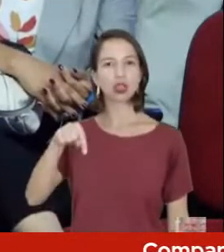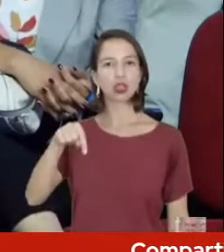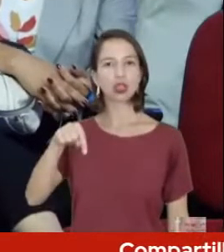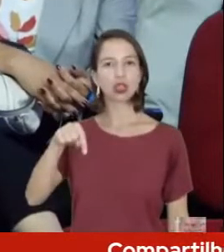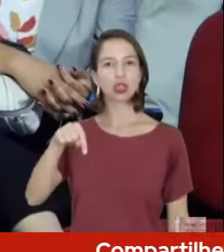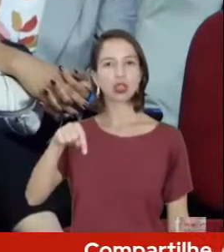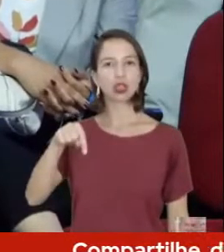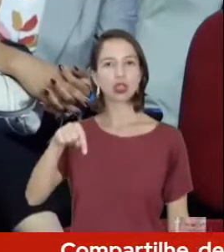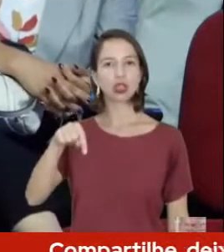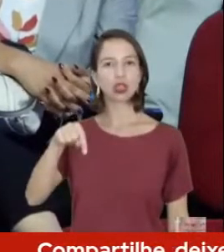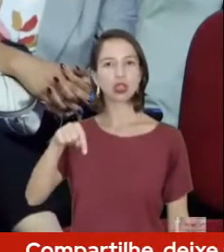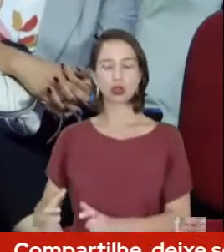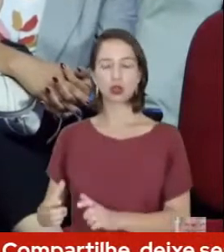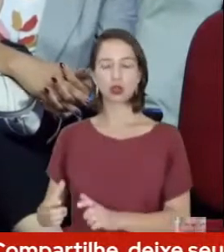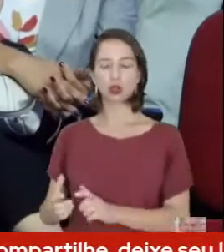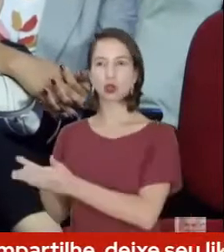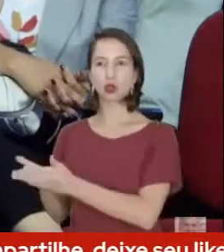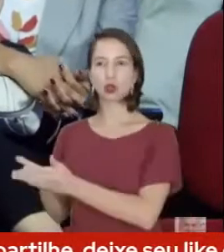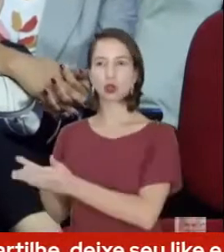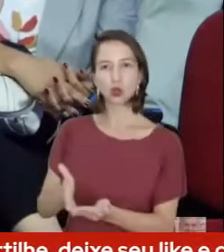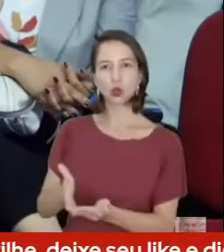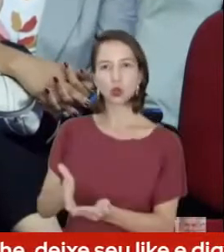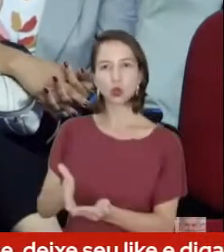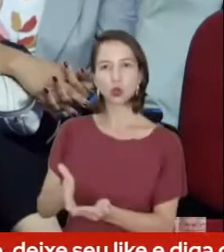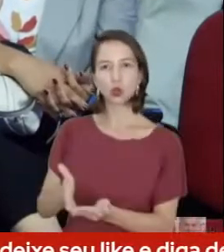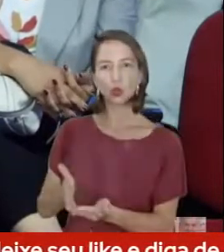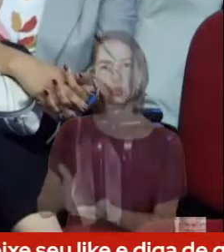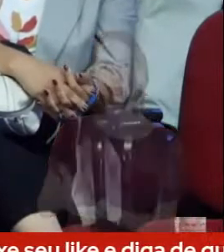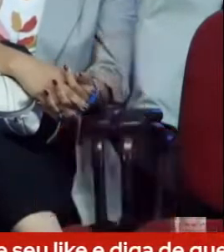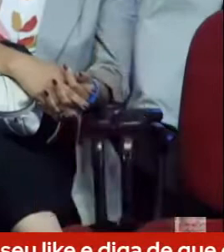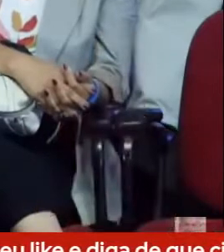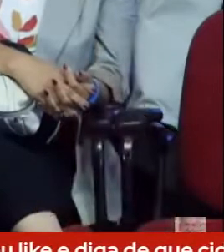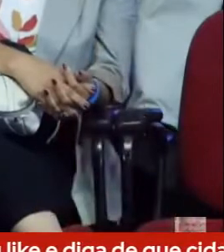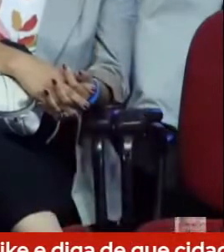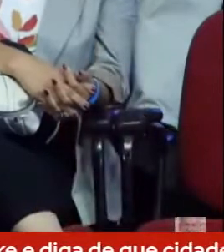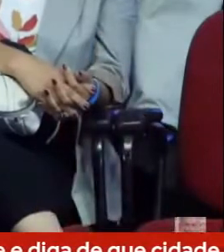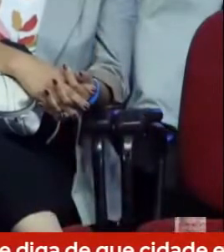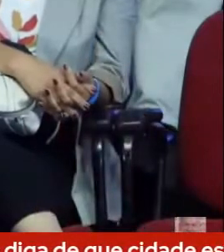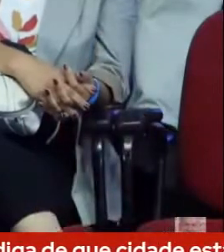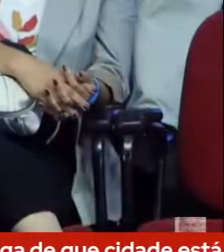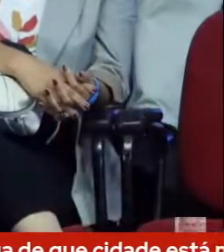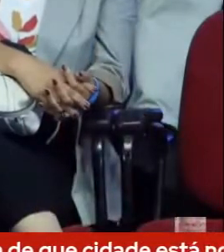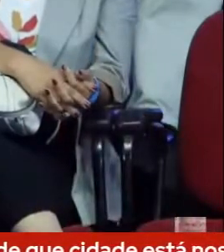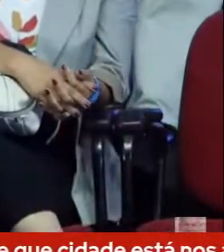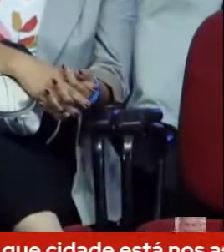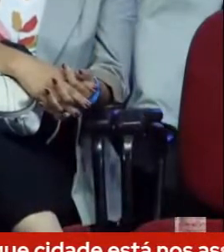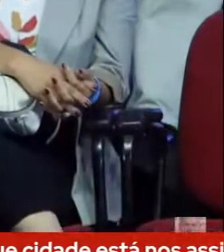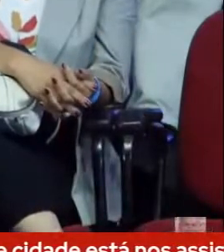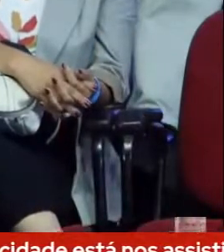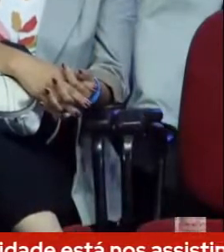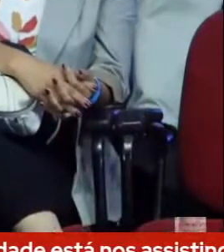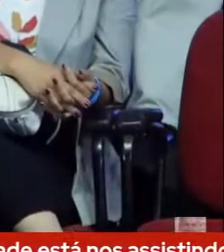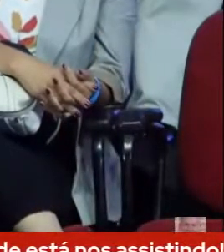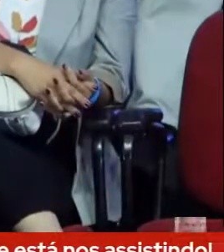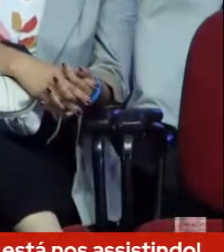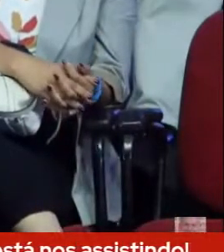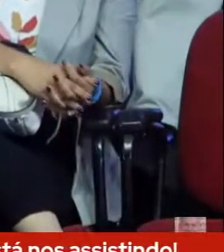portuária. Está sendo privatizado também a guarda portuária e